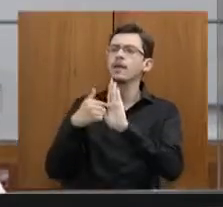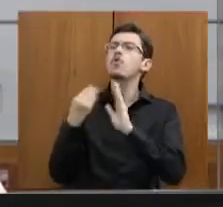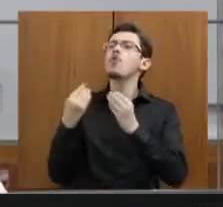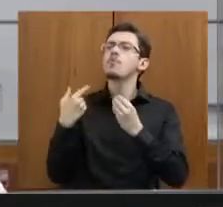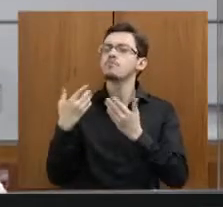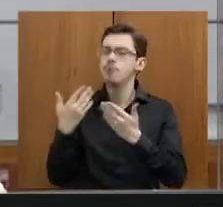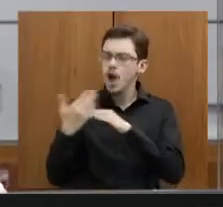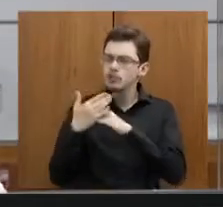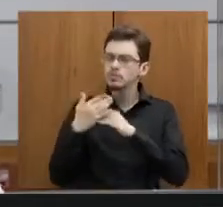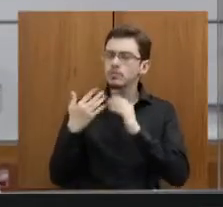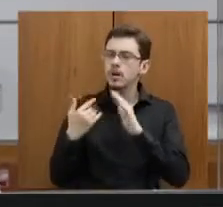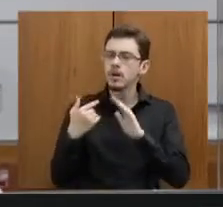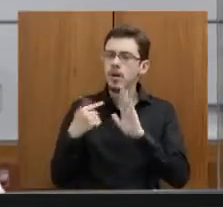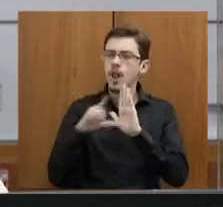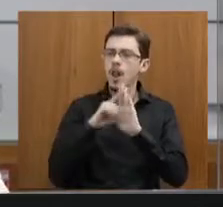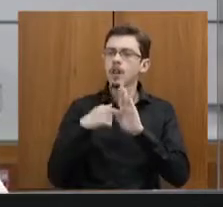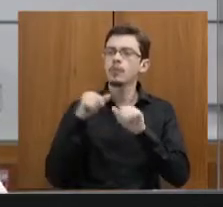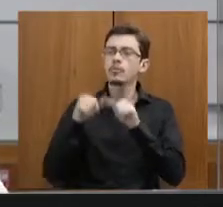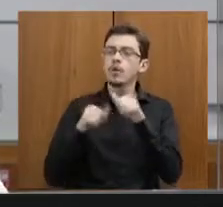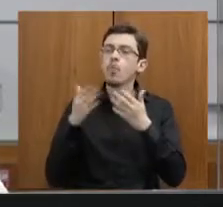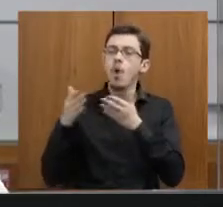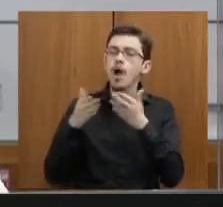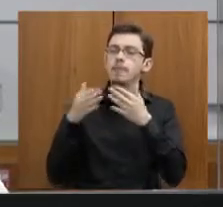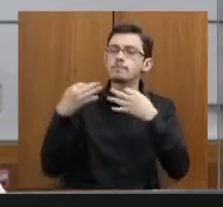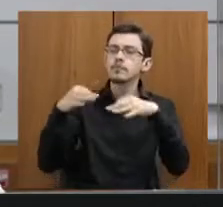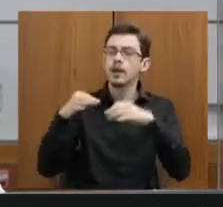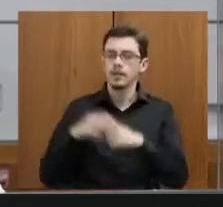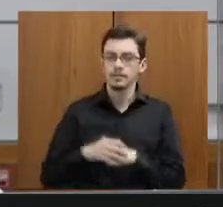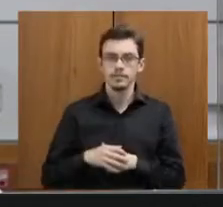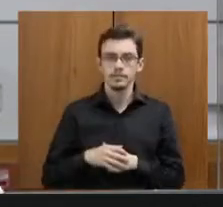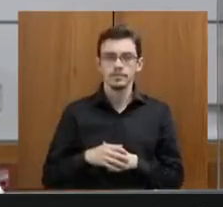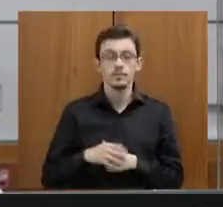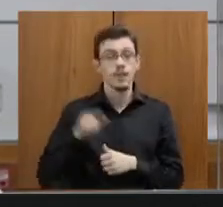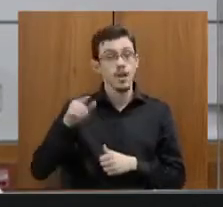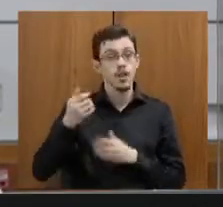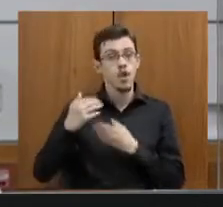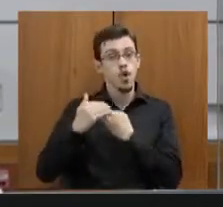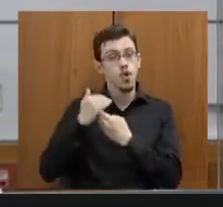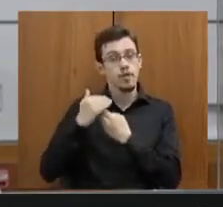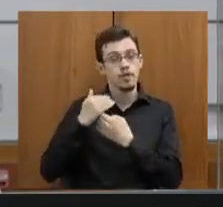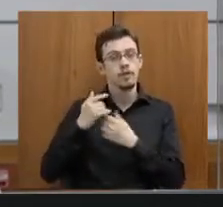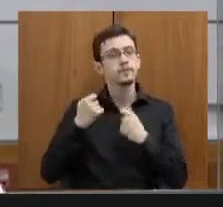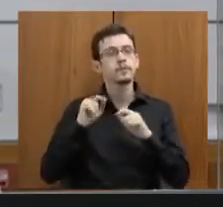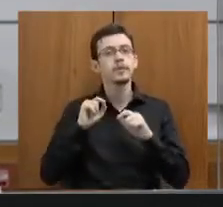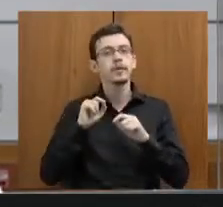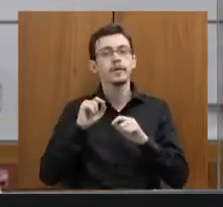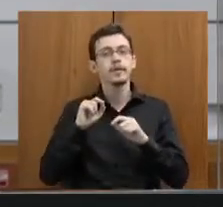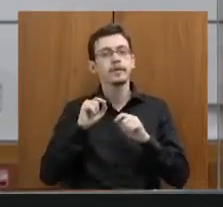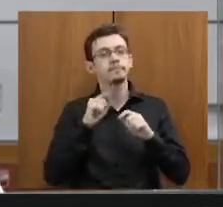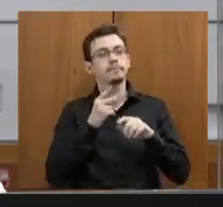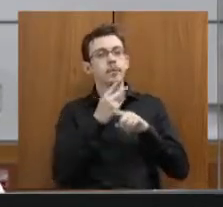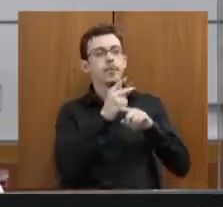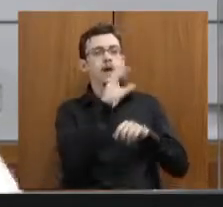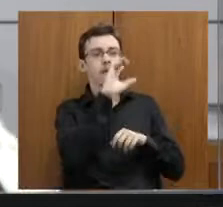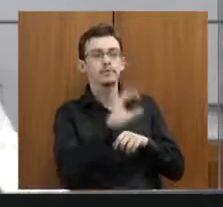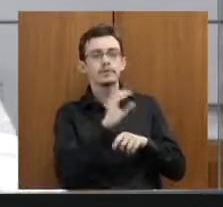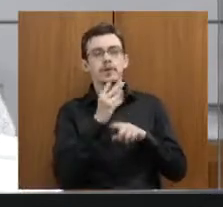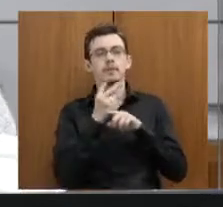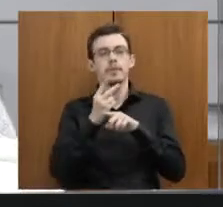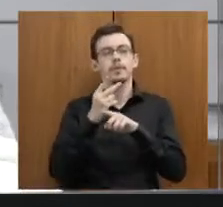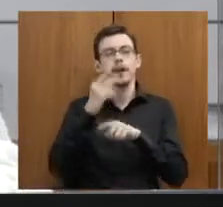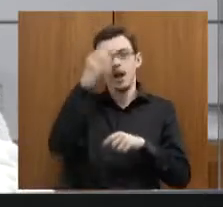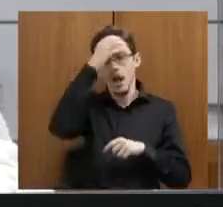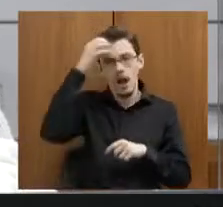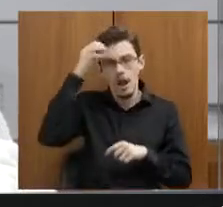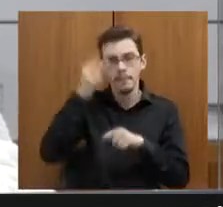olha como é que eu faço mas qual é o caminho fala de vó vamos lá conselho vamos lá Assembleia vamos lá cama